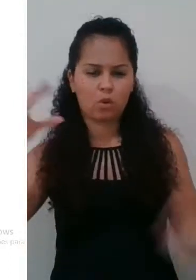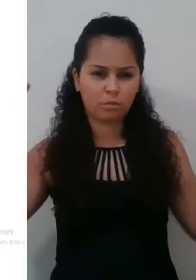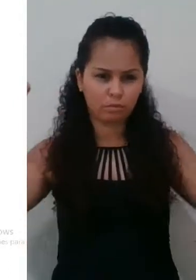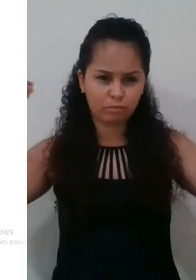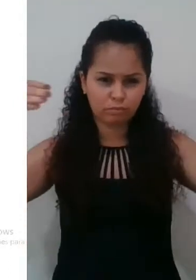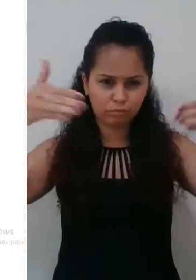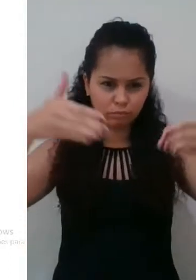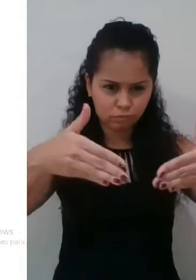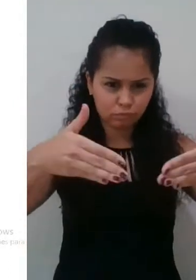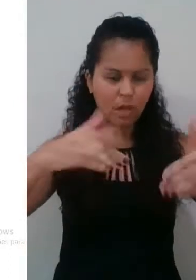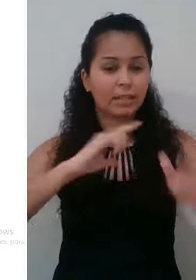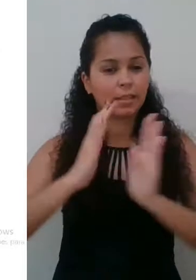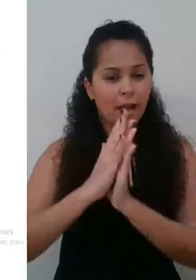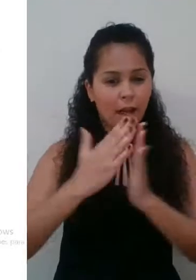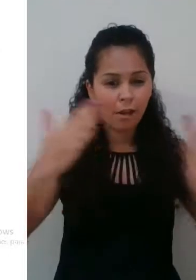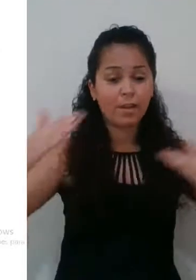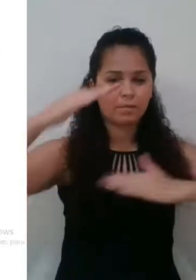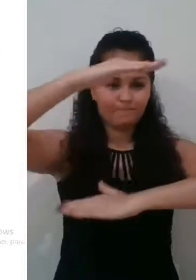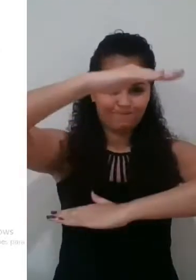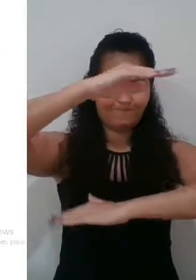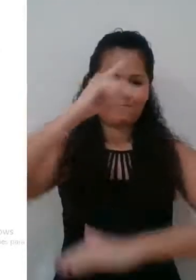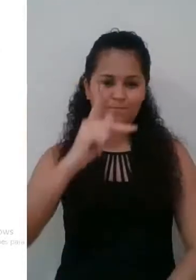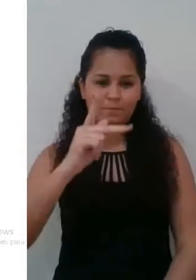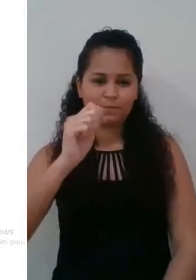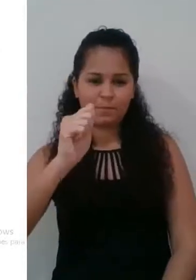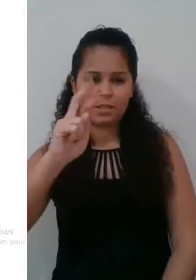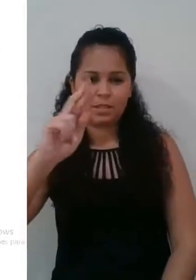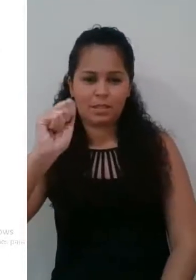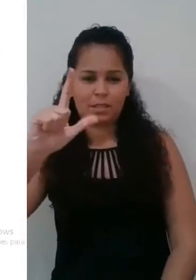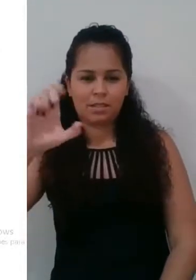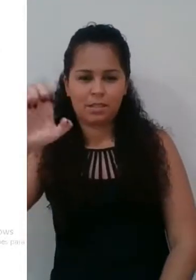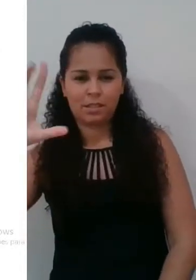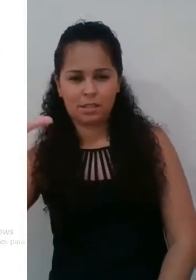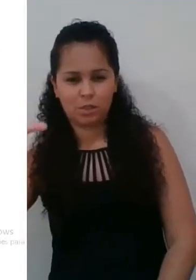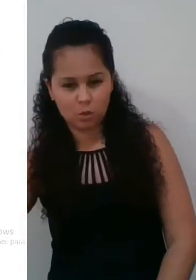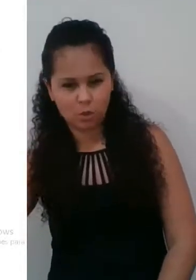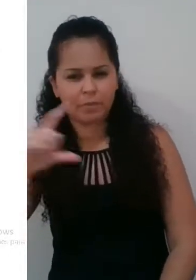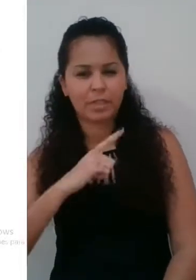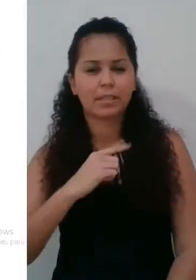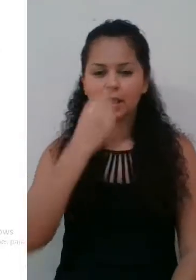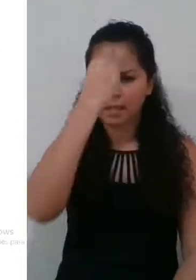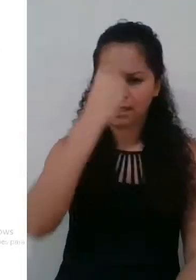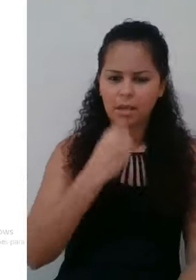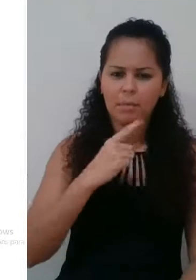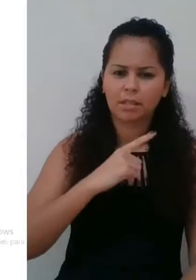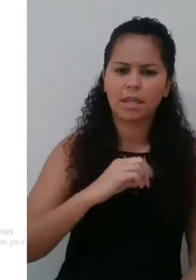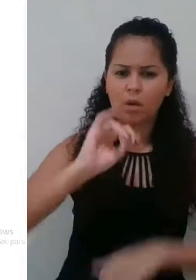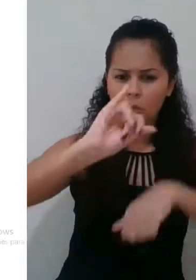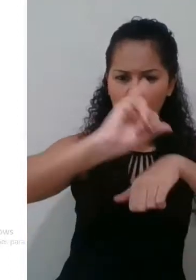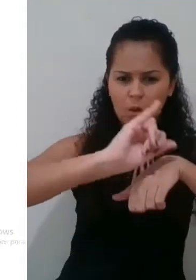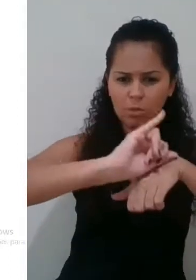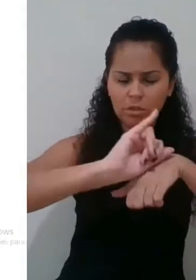reflete paralelamente. Aqui no encontro a gente tem a formação de imagem. Então a gente tem, ó, o objeto para